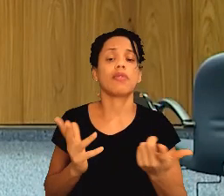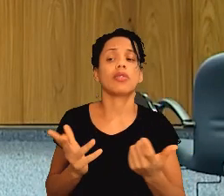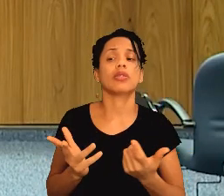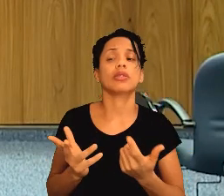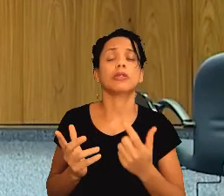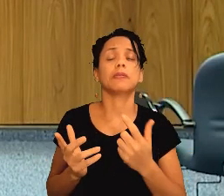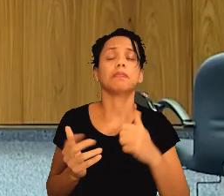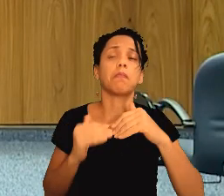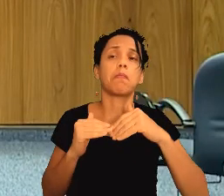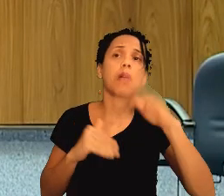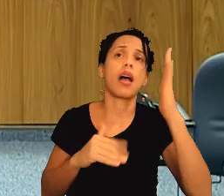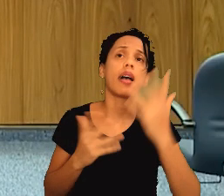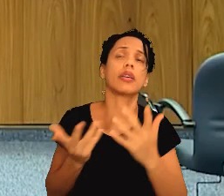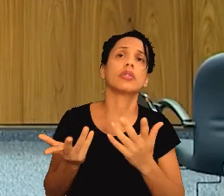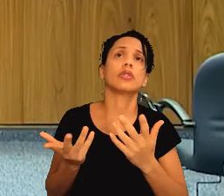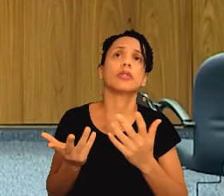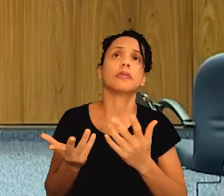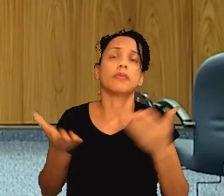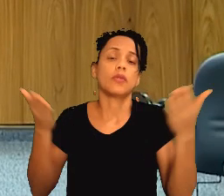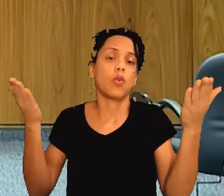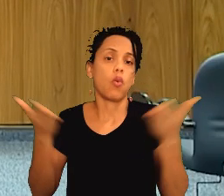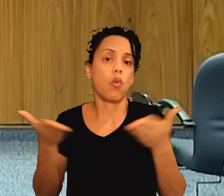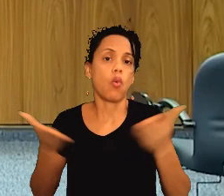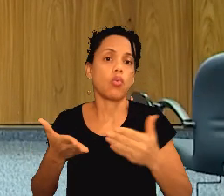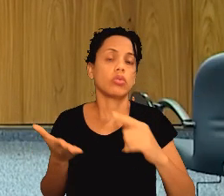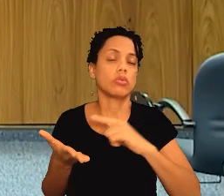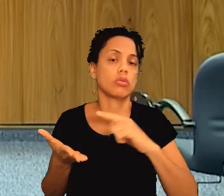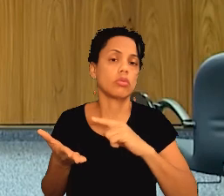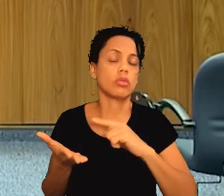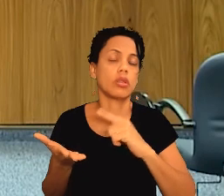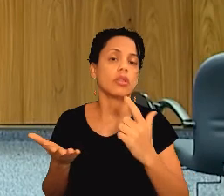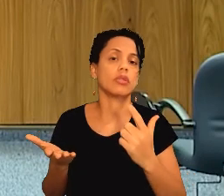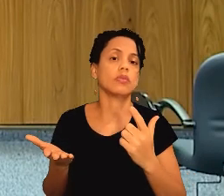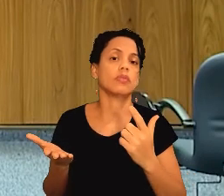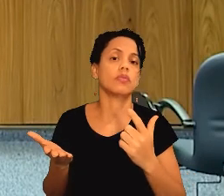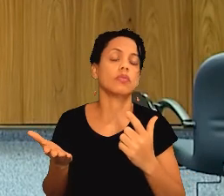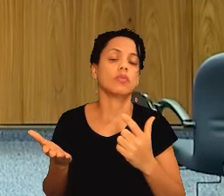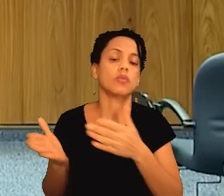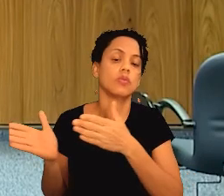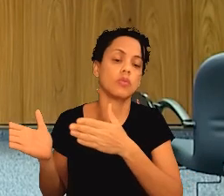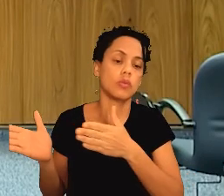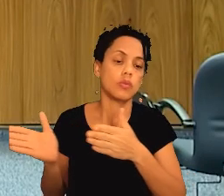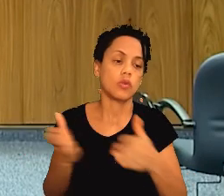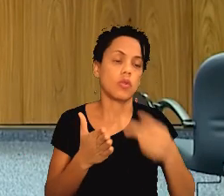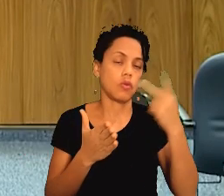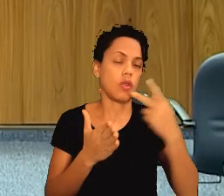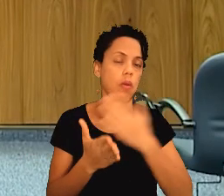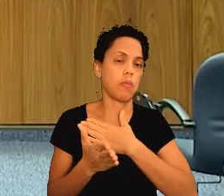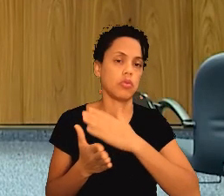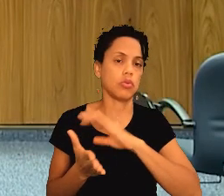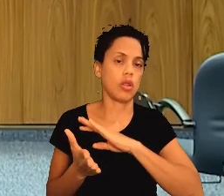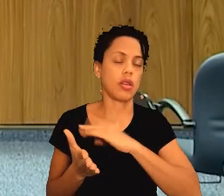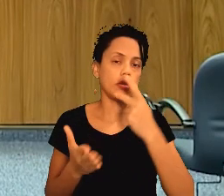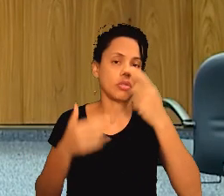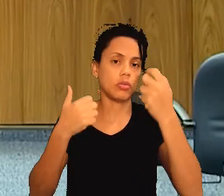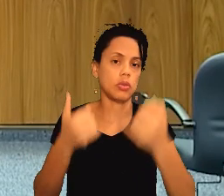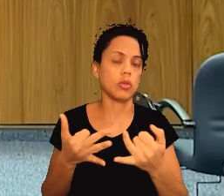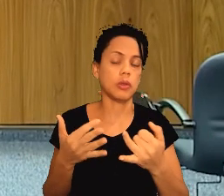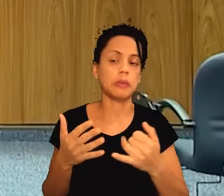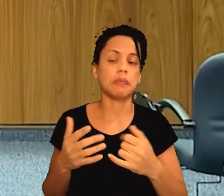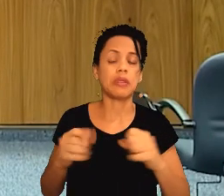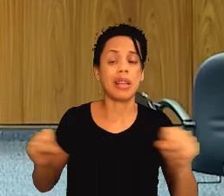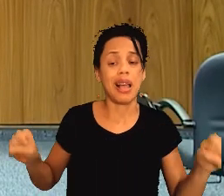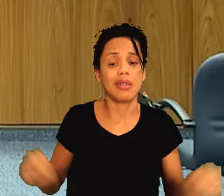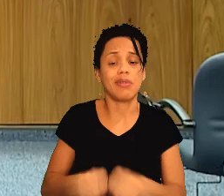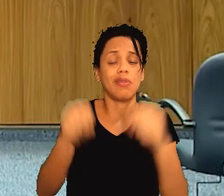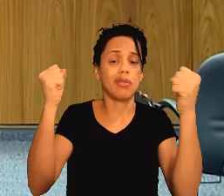efeitos mais vis, e que ainda hoje fazem com que, como falaram os meus colegas,